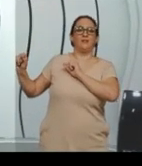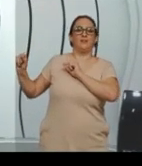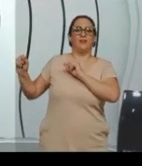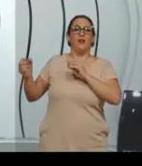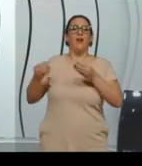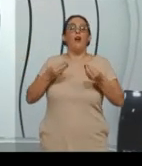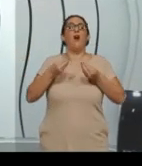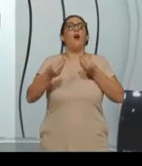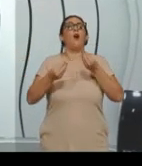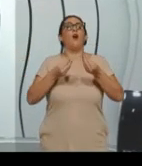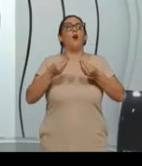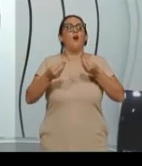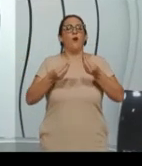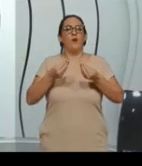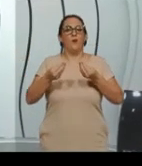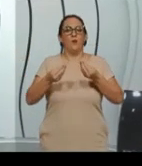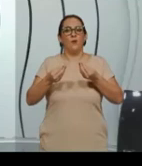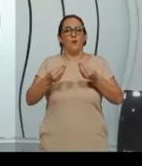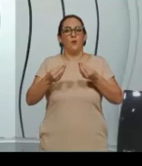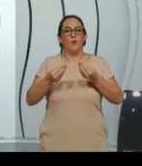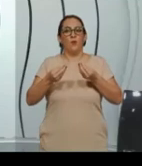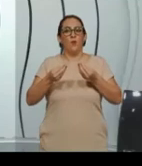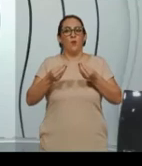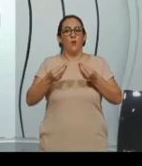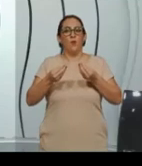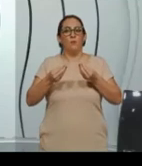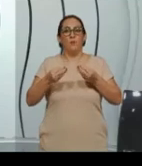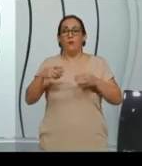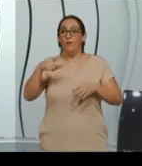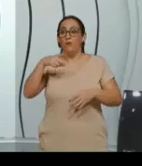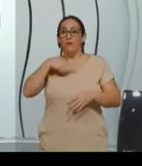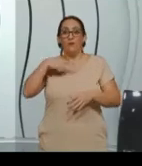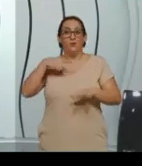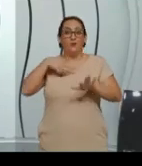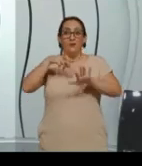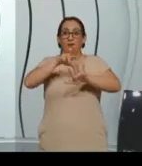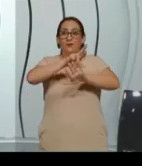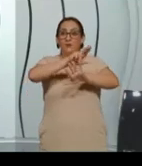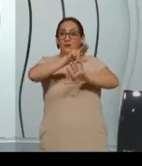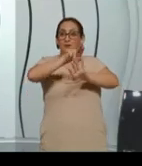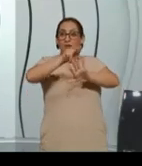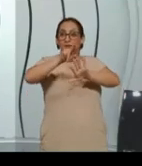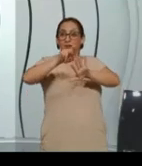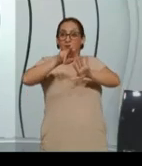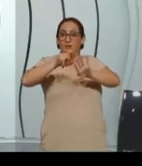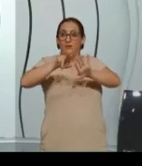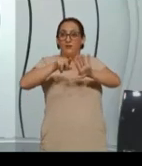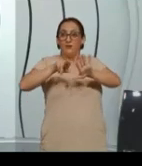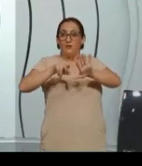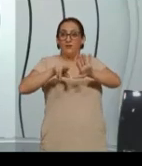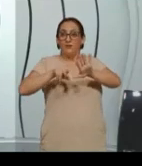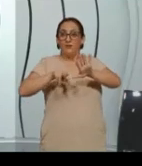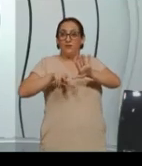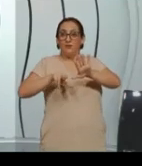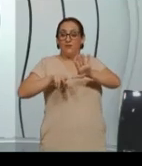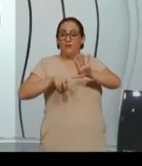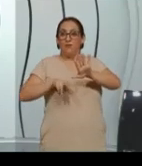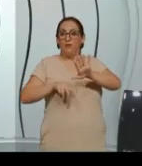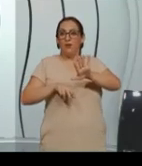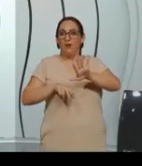Vai ser igual a quanto? E eu tive aqui, ó, 1.000